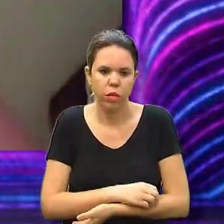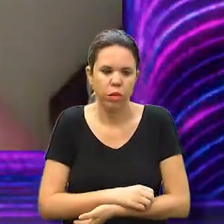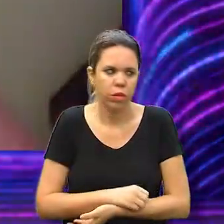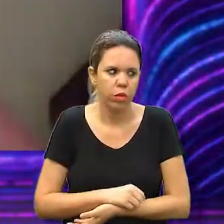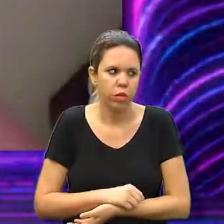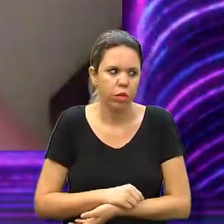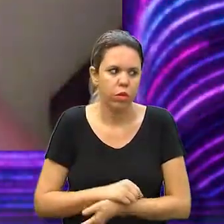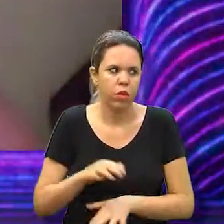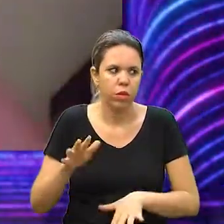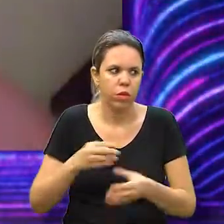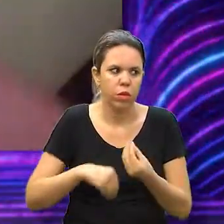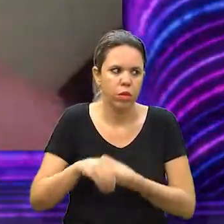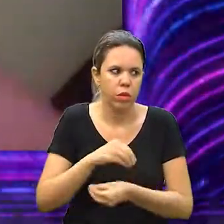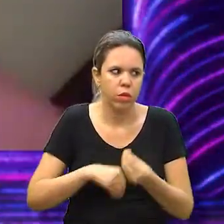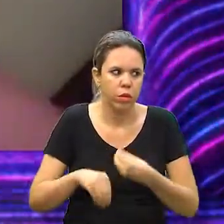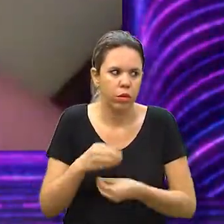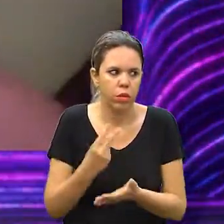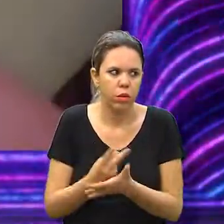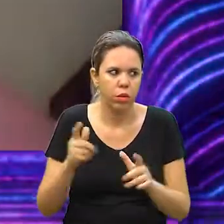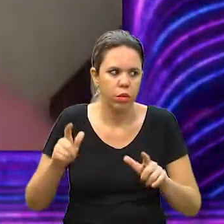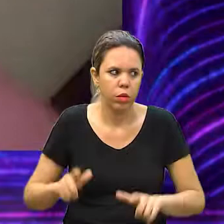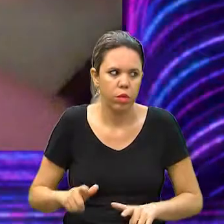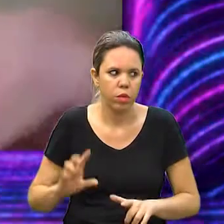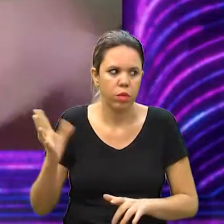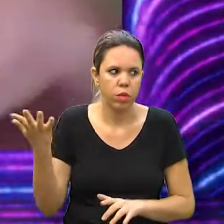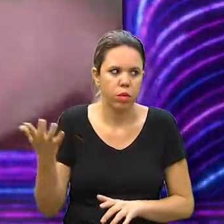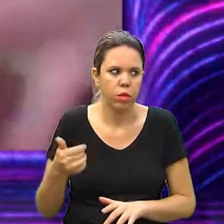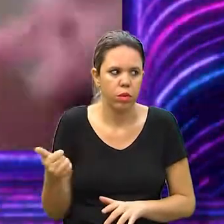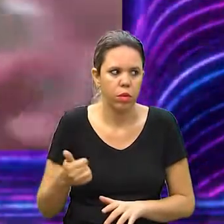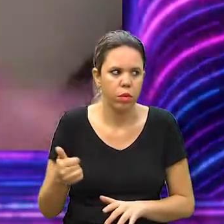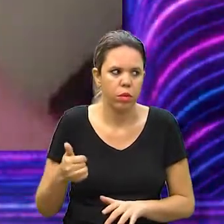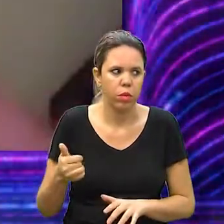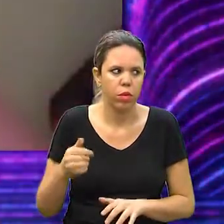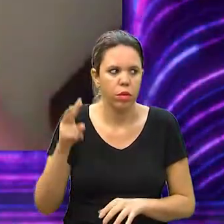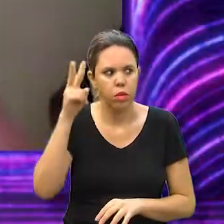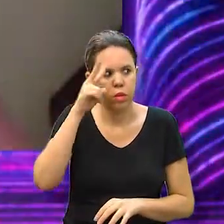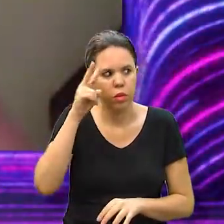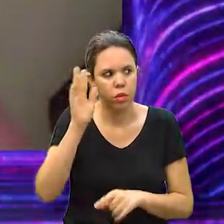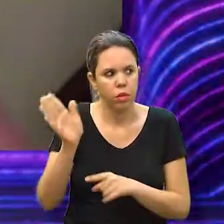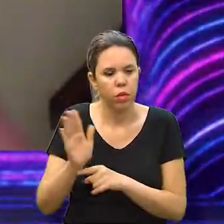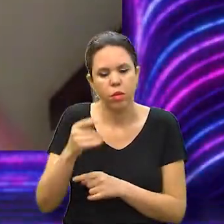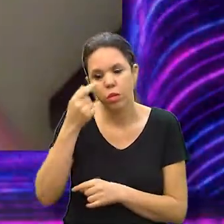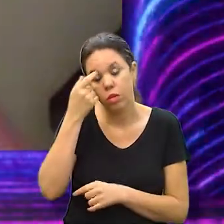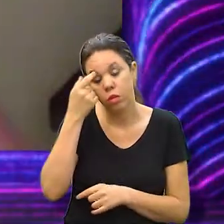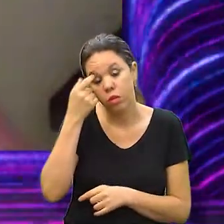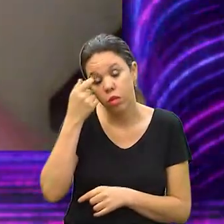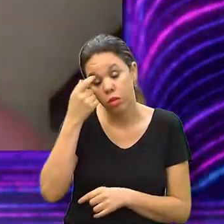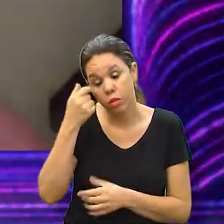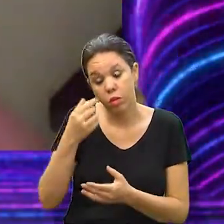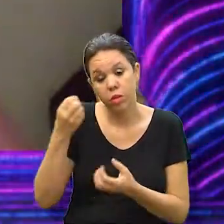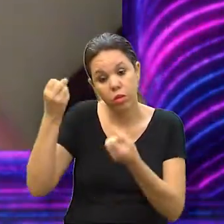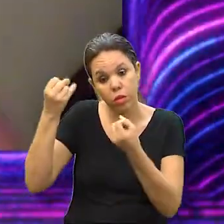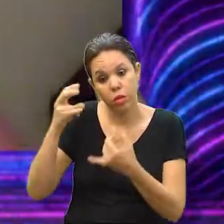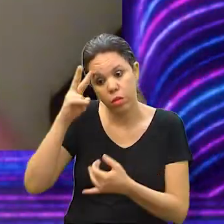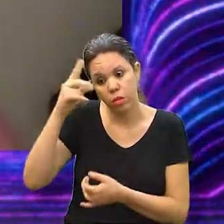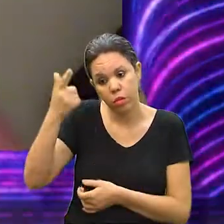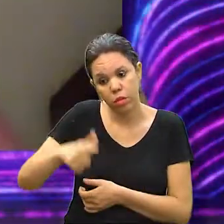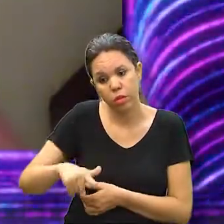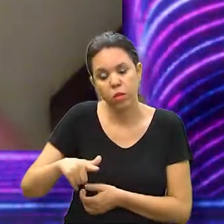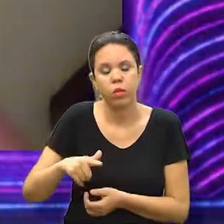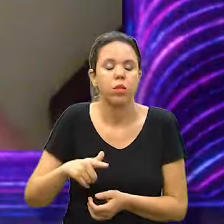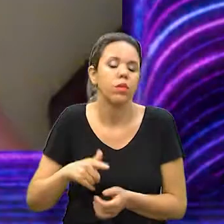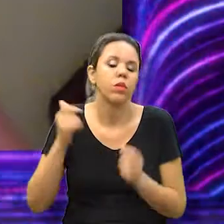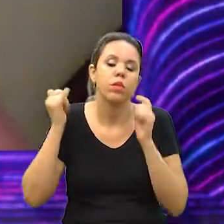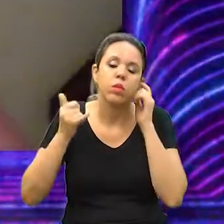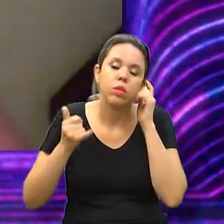é derivado e é no mesmo local onde acontece a primeira aventura, e assim, é um recontar dos contos